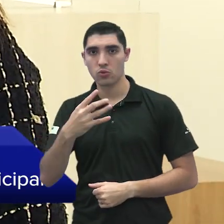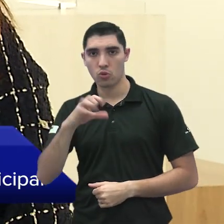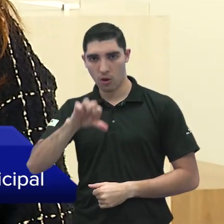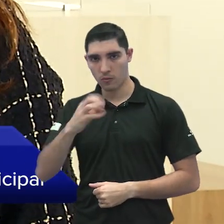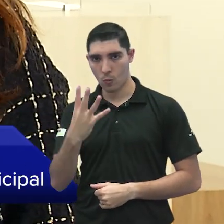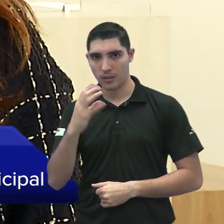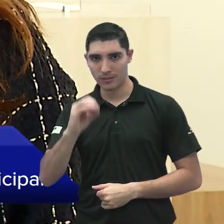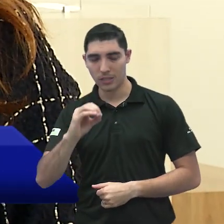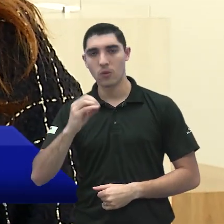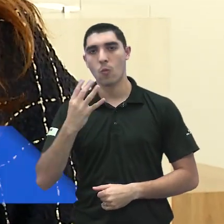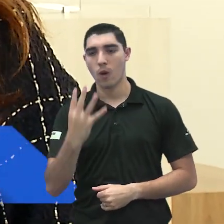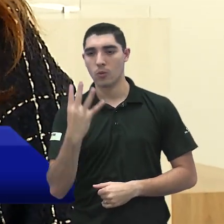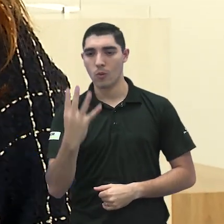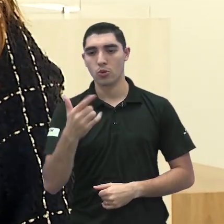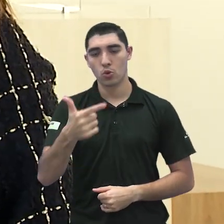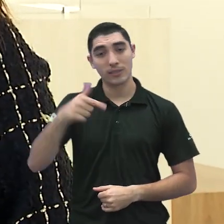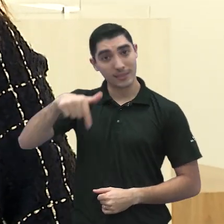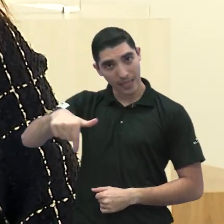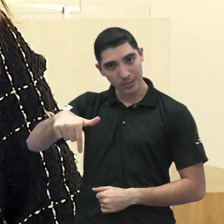99740